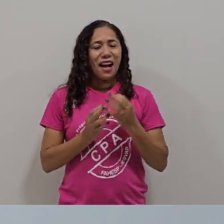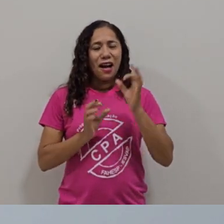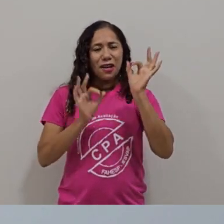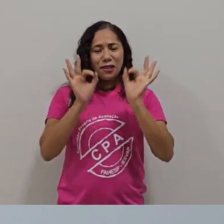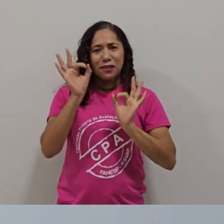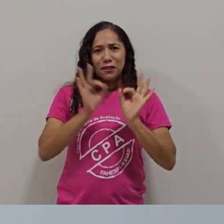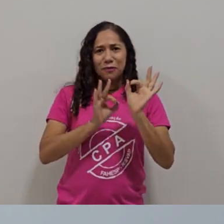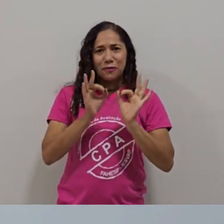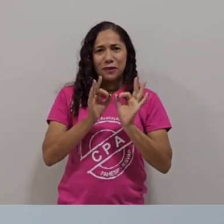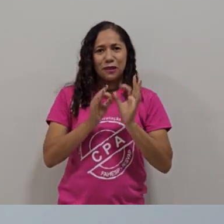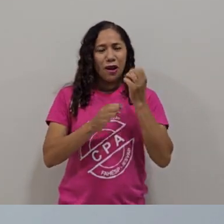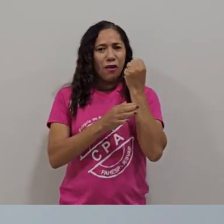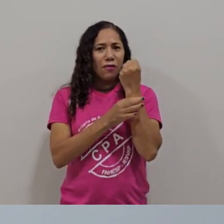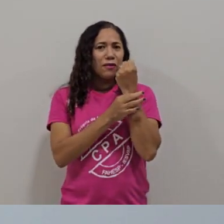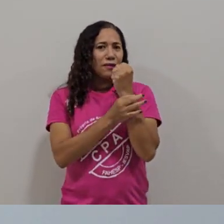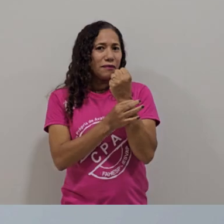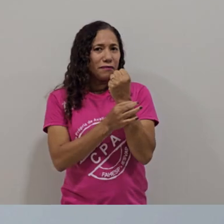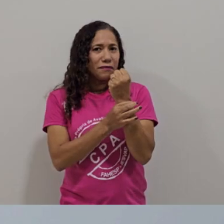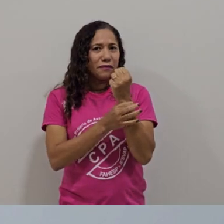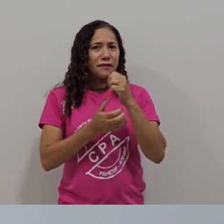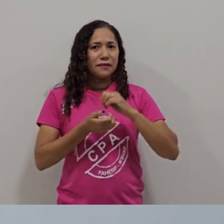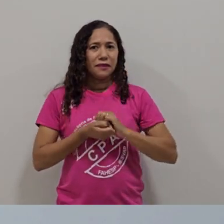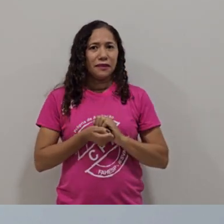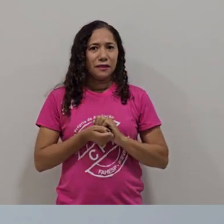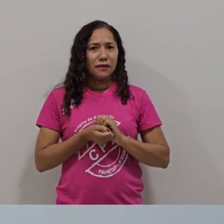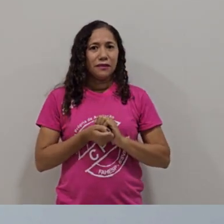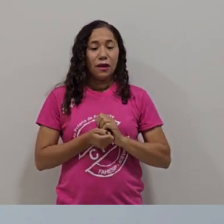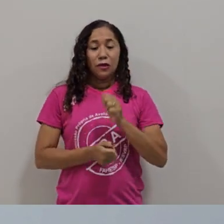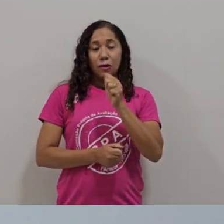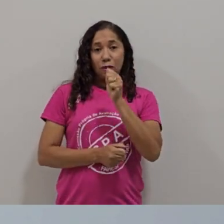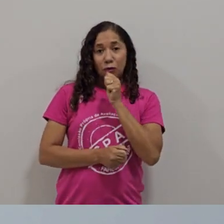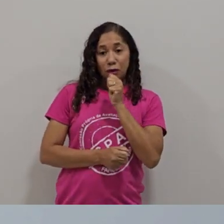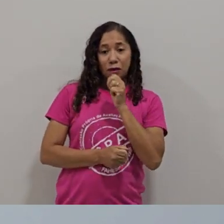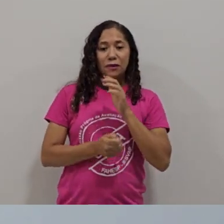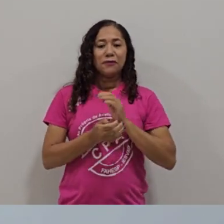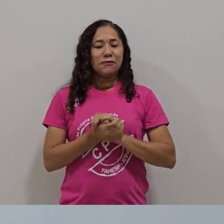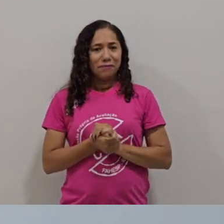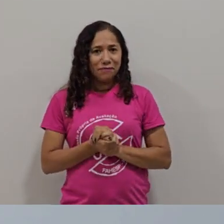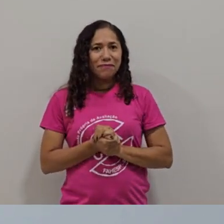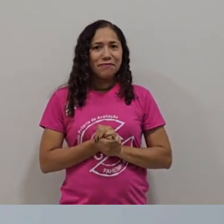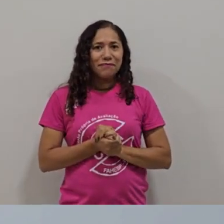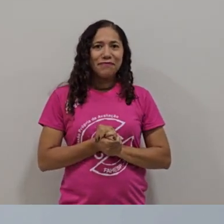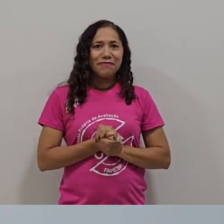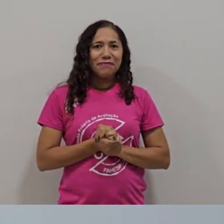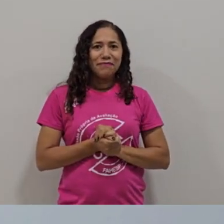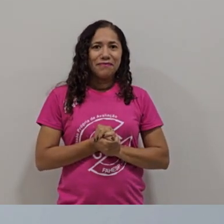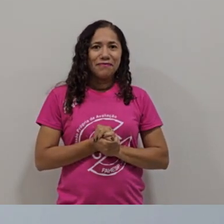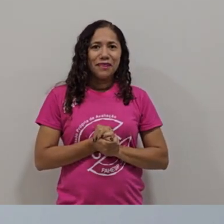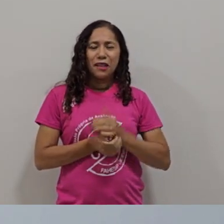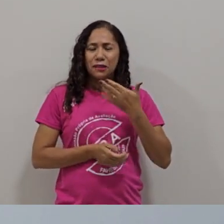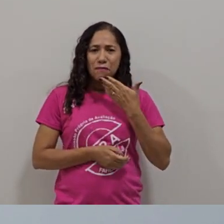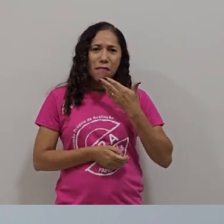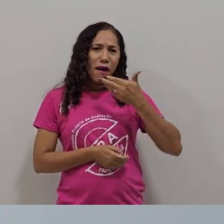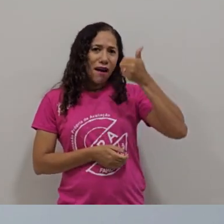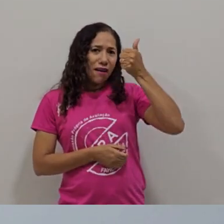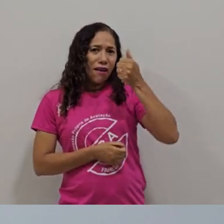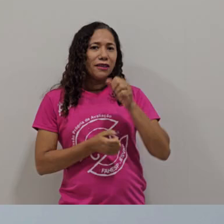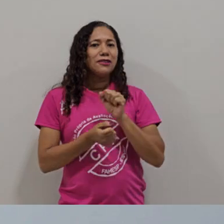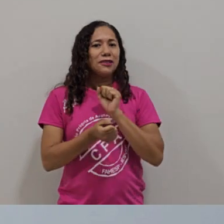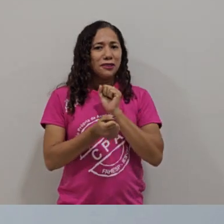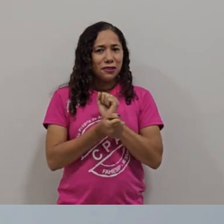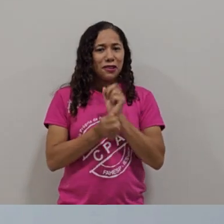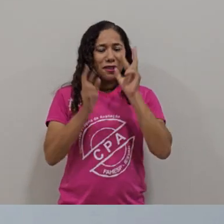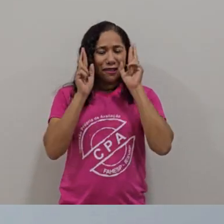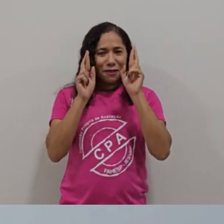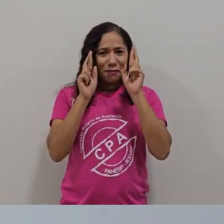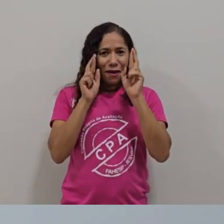estrutura, o local parece o mesmo, mas agora a gente tem os microfones, a câmera deu uma mudada, em breve está chegando a iluminação melhor. Espero que a